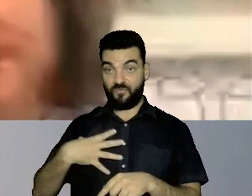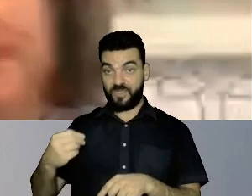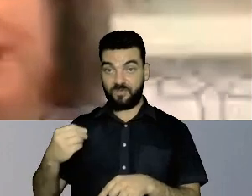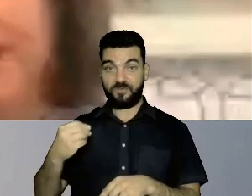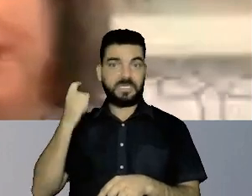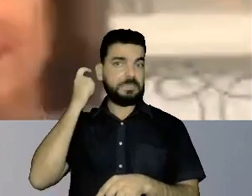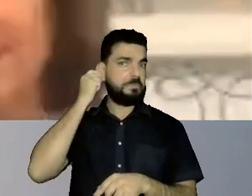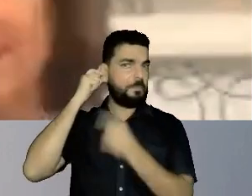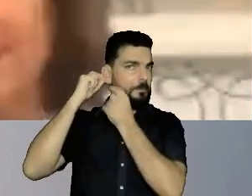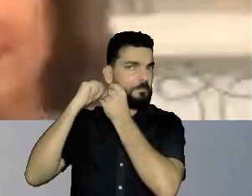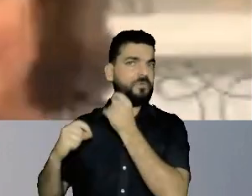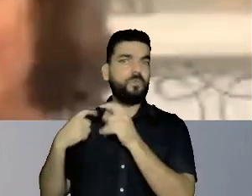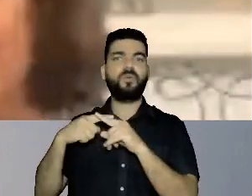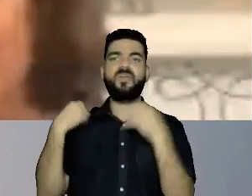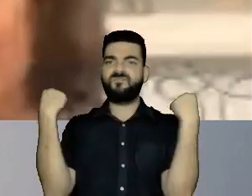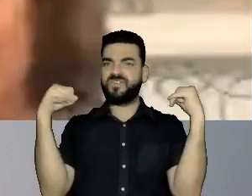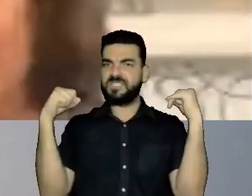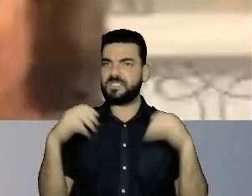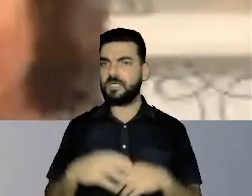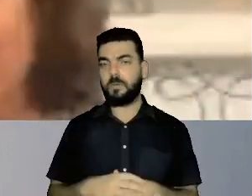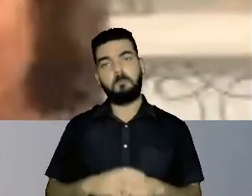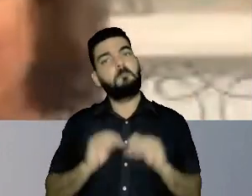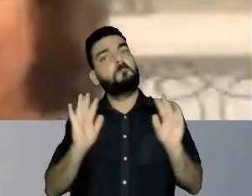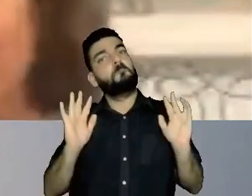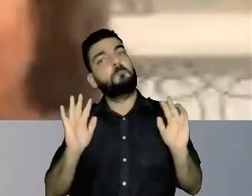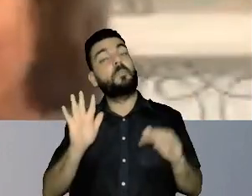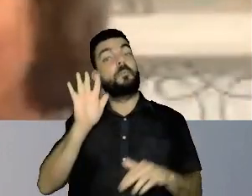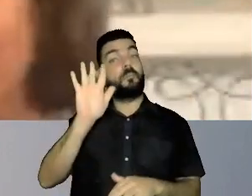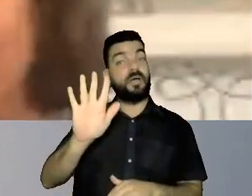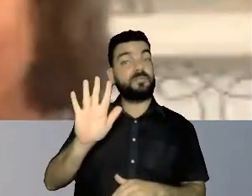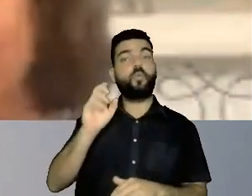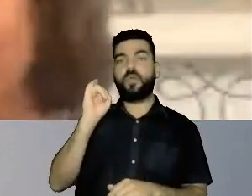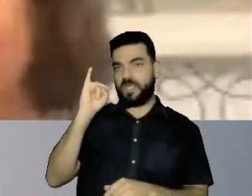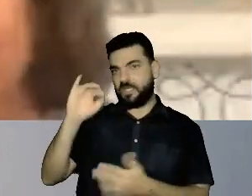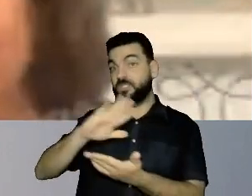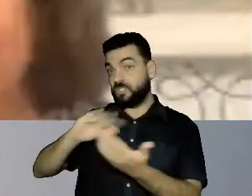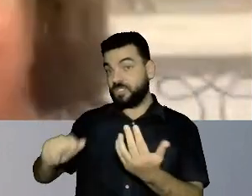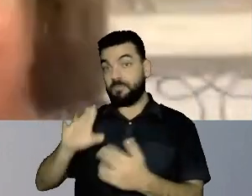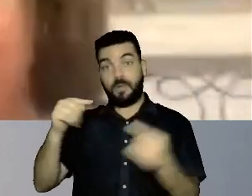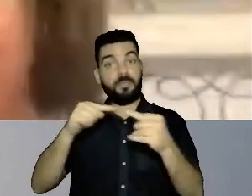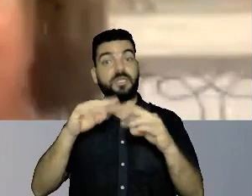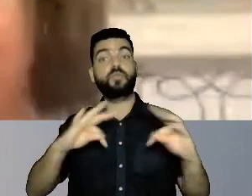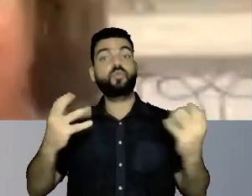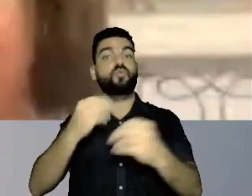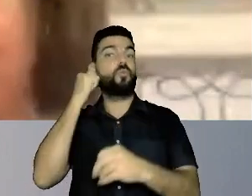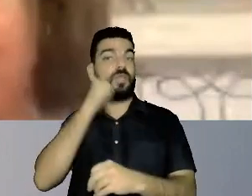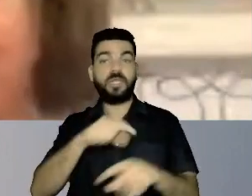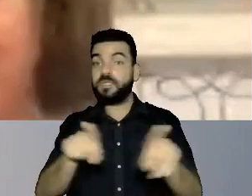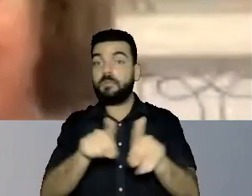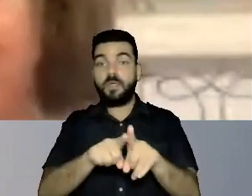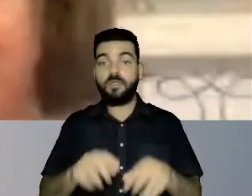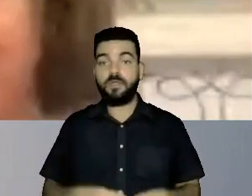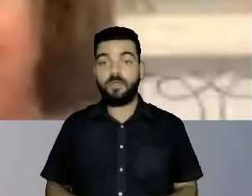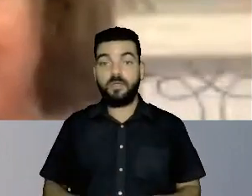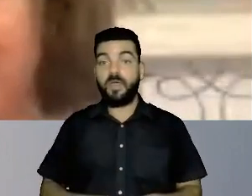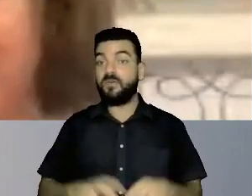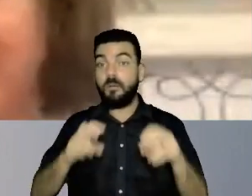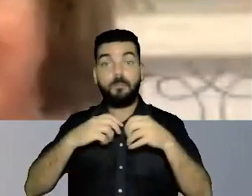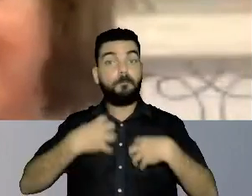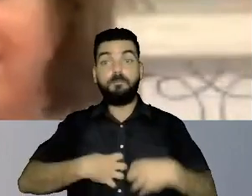diz o seguinte: uma vez me rebelei no grupo escoteiro porque disseram que meu filho tinha que tirar o piercing da orelha em virtude das atividades